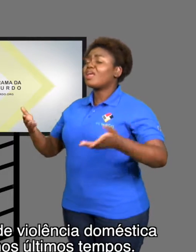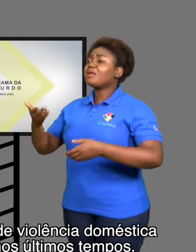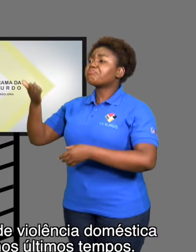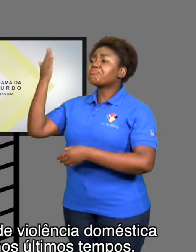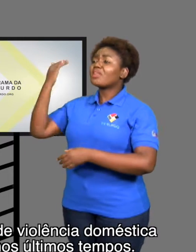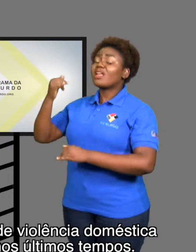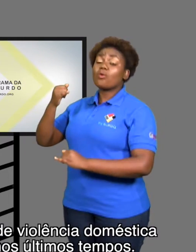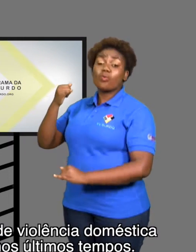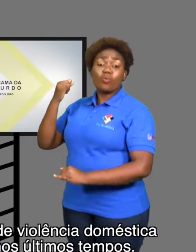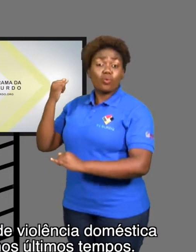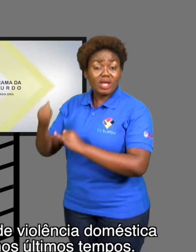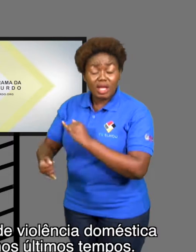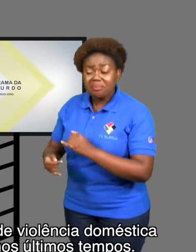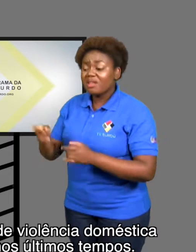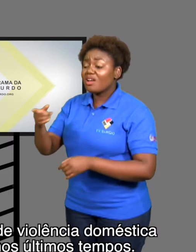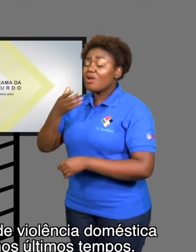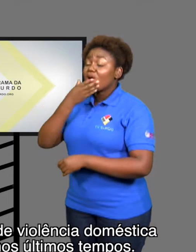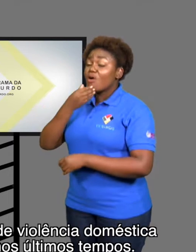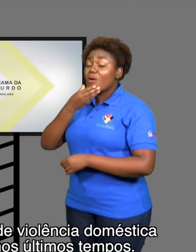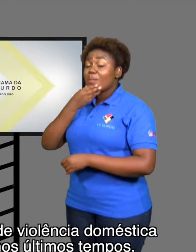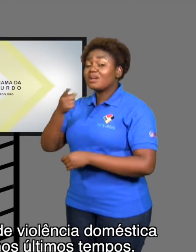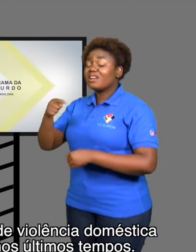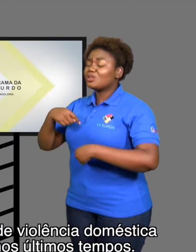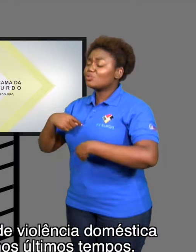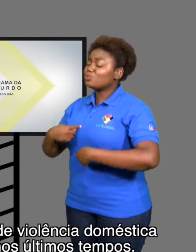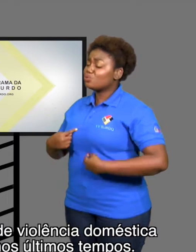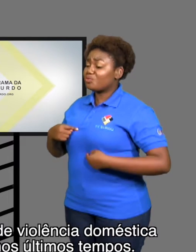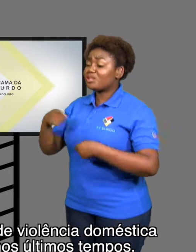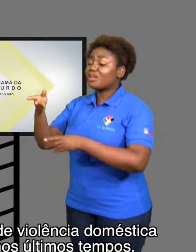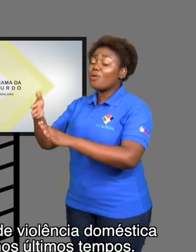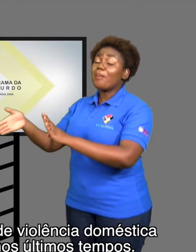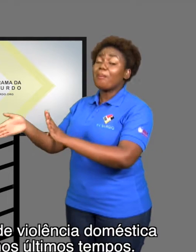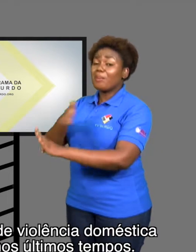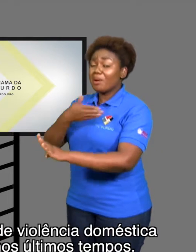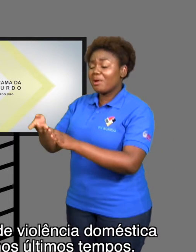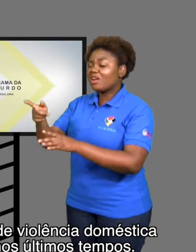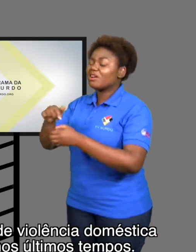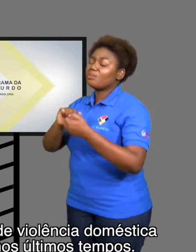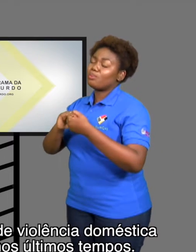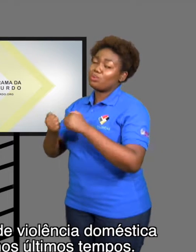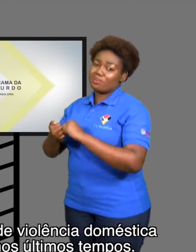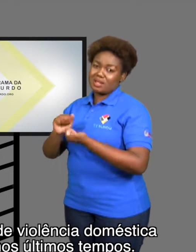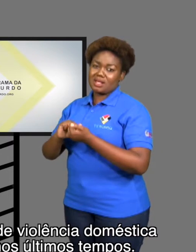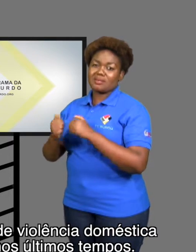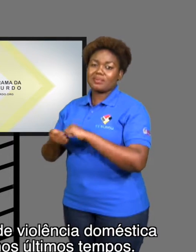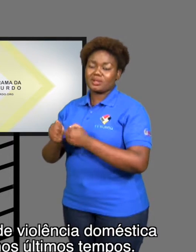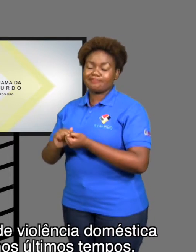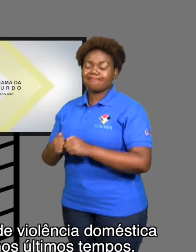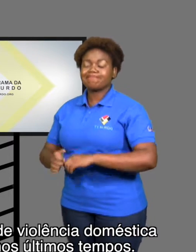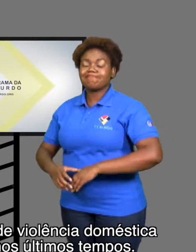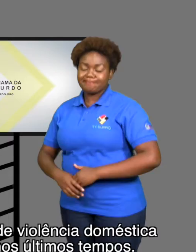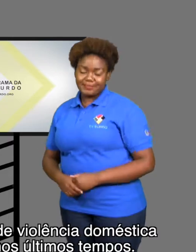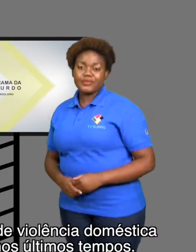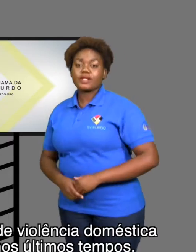Homens reclamam de violência doméstica que têm sofrido nos últimos tempos.